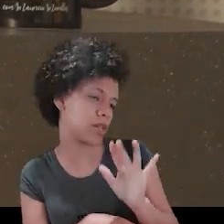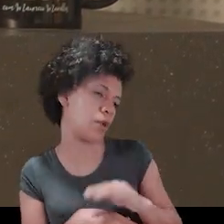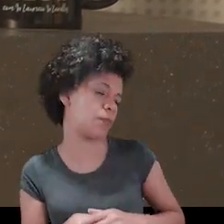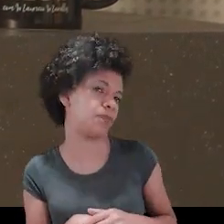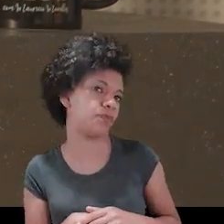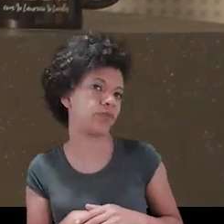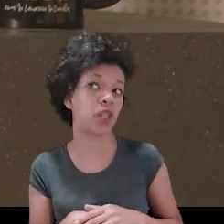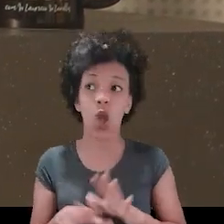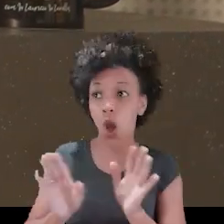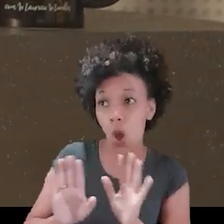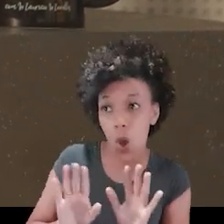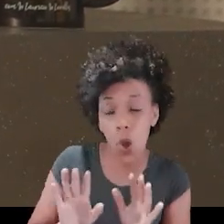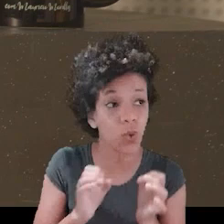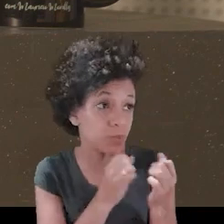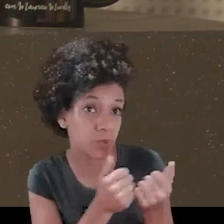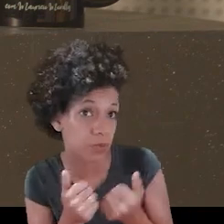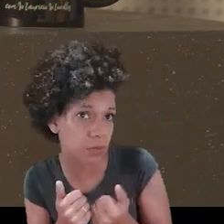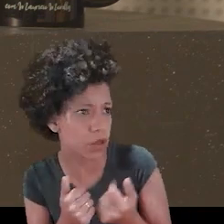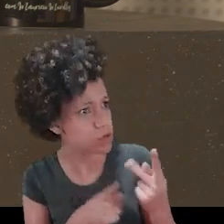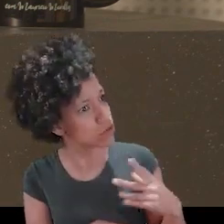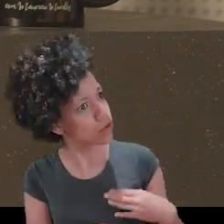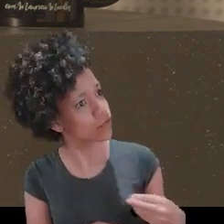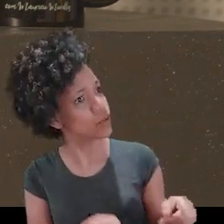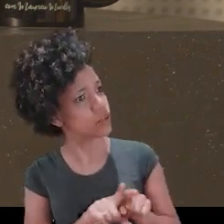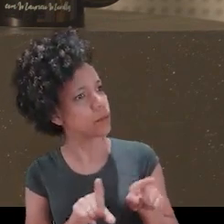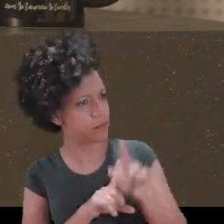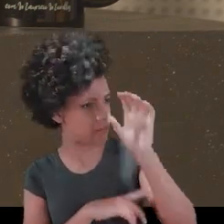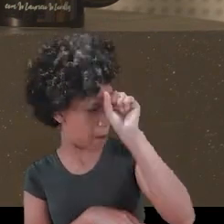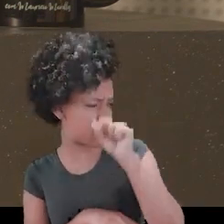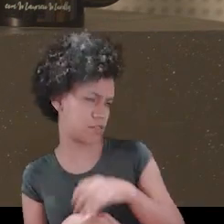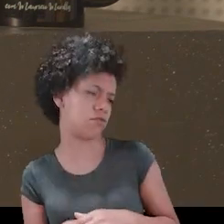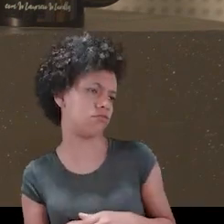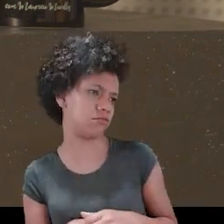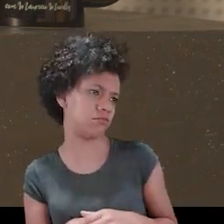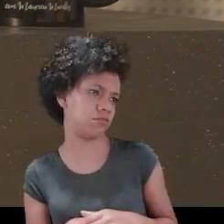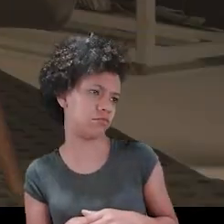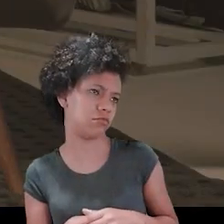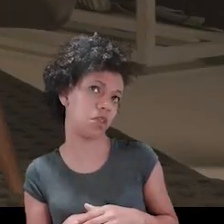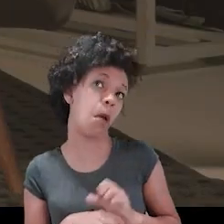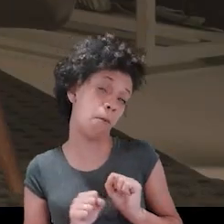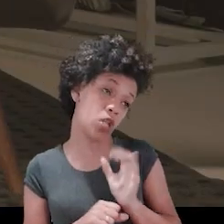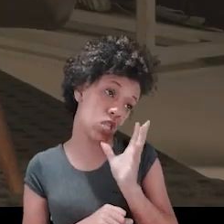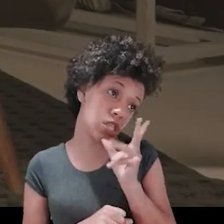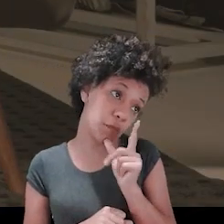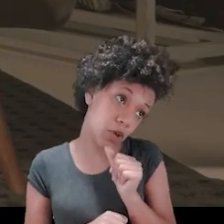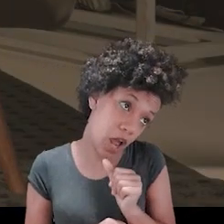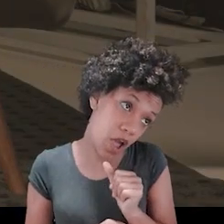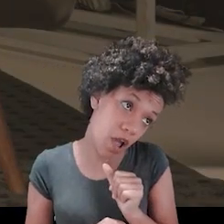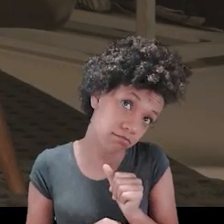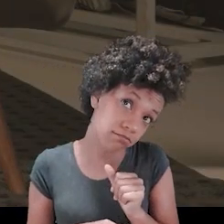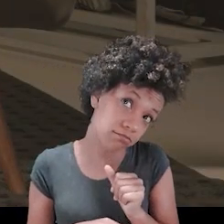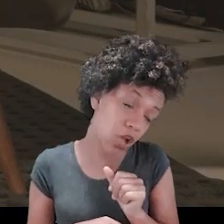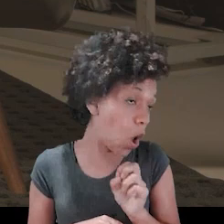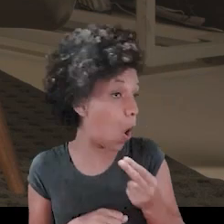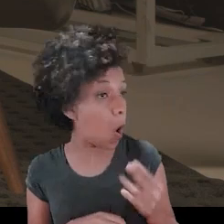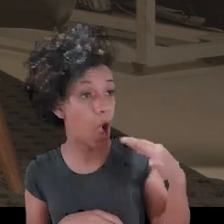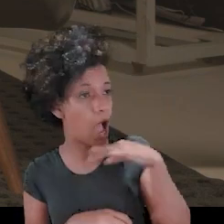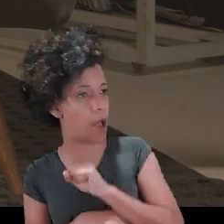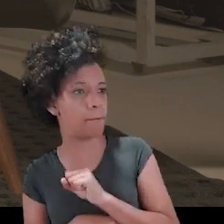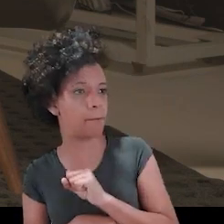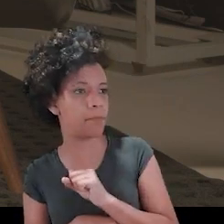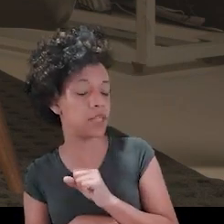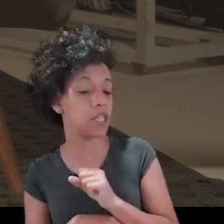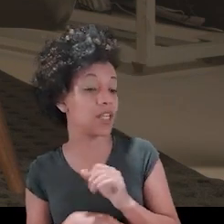então se você chega nos lugares e da Oi para todo mundo o teu filho ele vai aprender a fazer isso então Quanto tempo demora um pouco mais ou um pouco menos